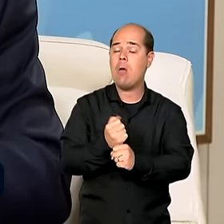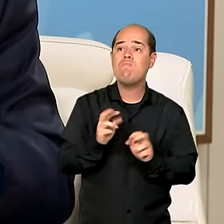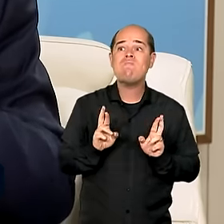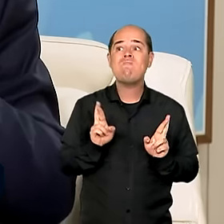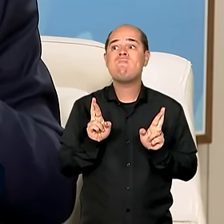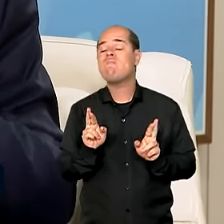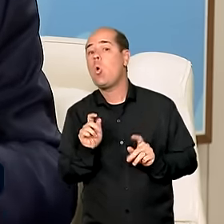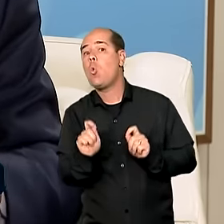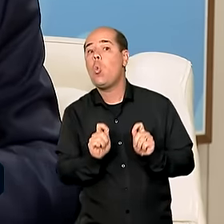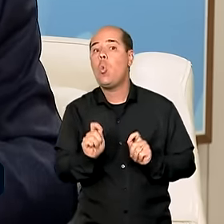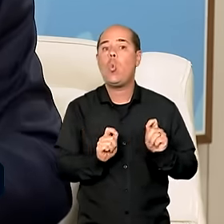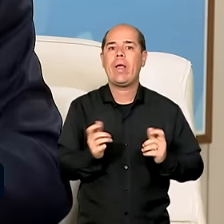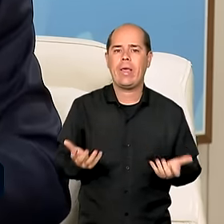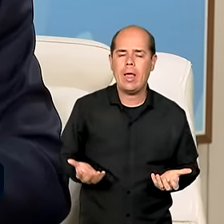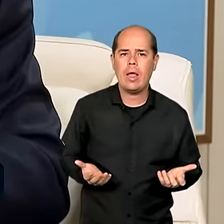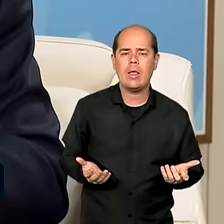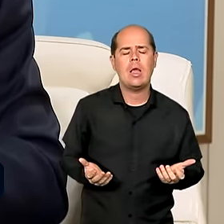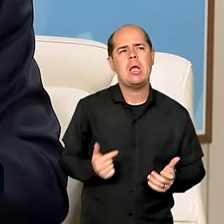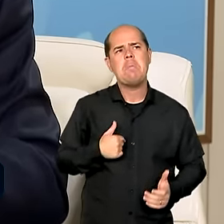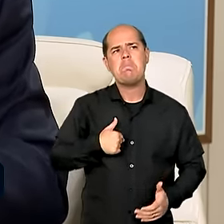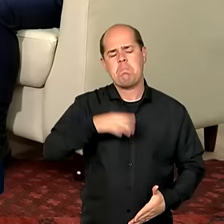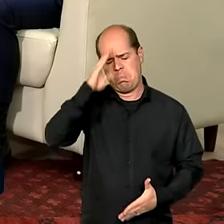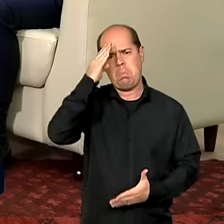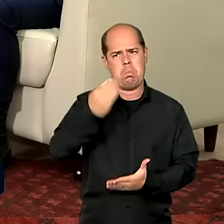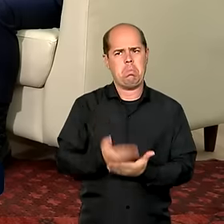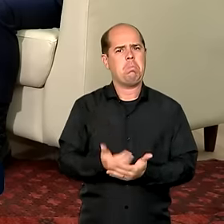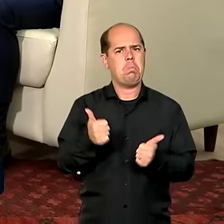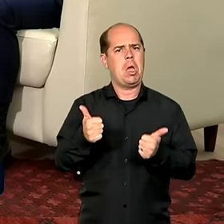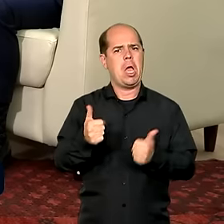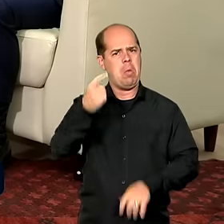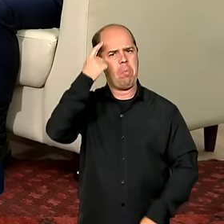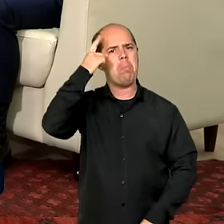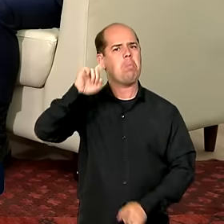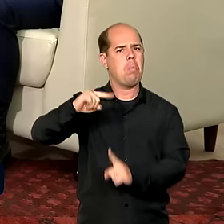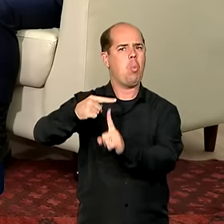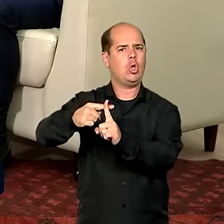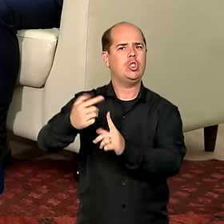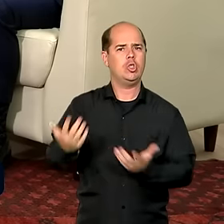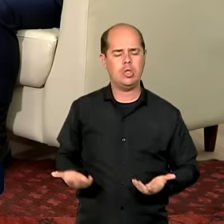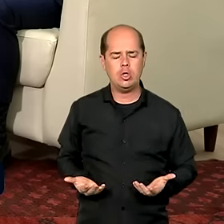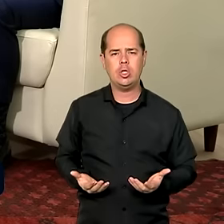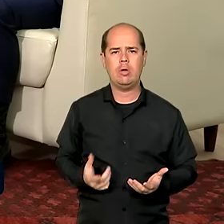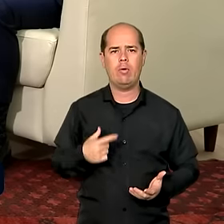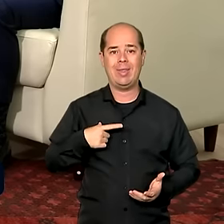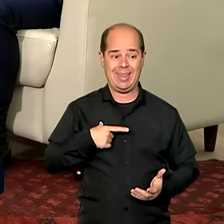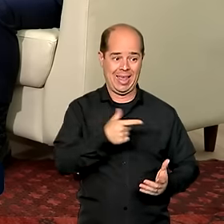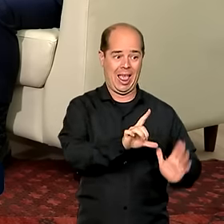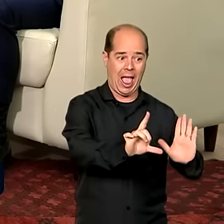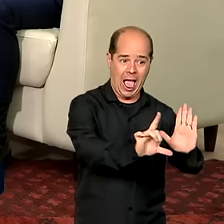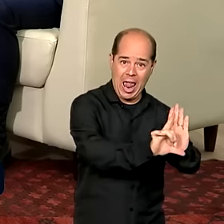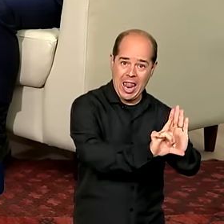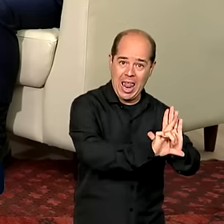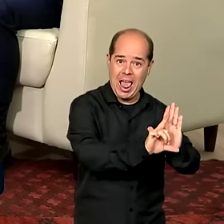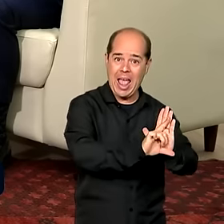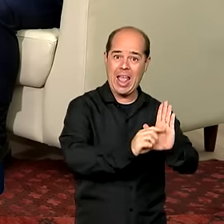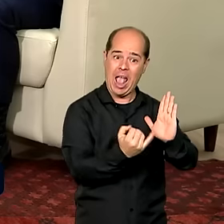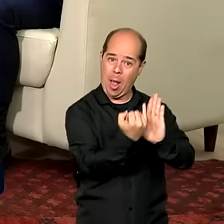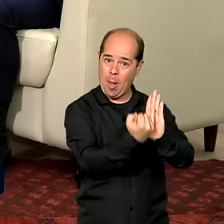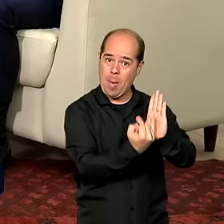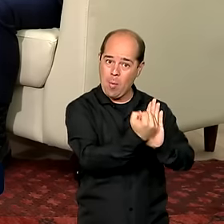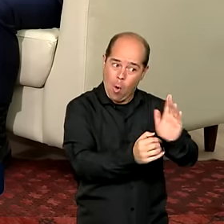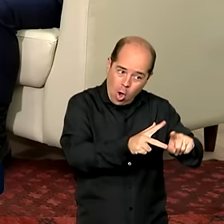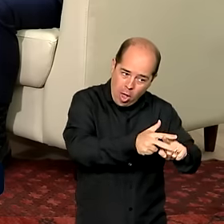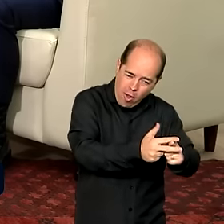ano eu acredito que muito positiva porque com a reforma tributária já aprovada você